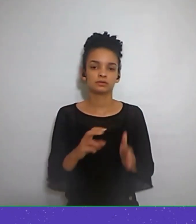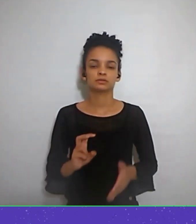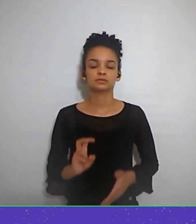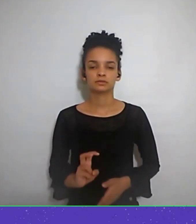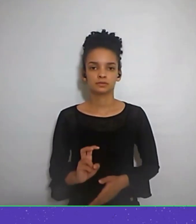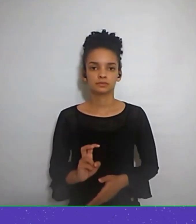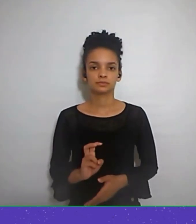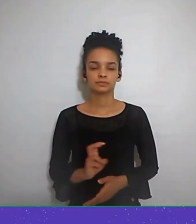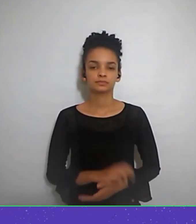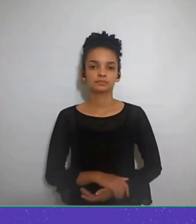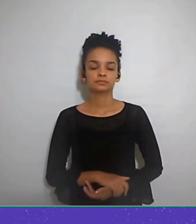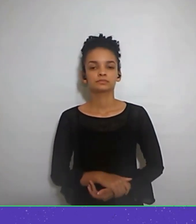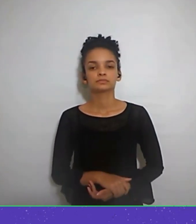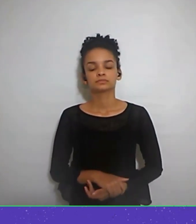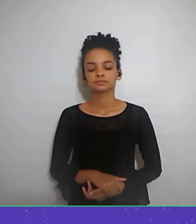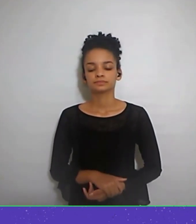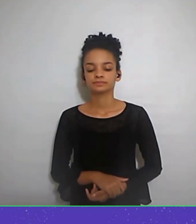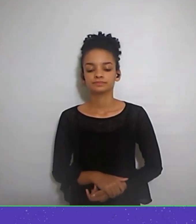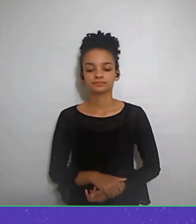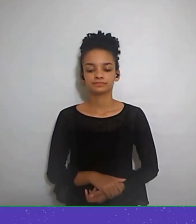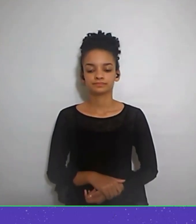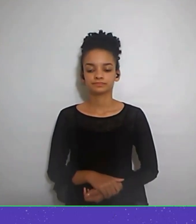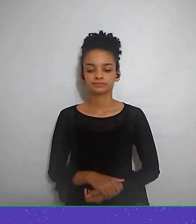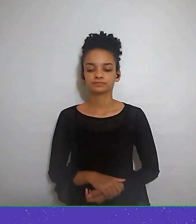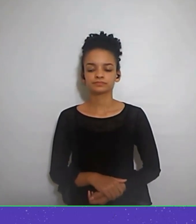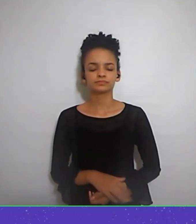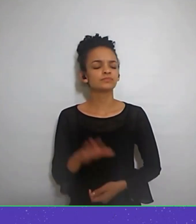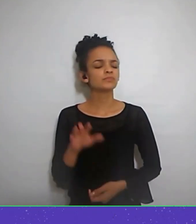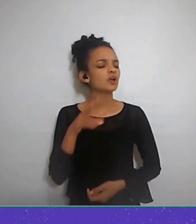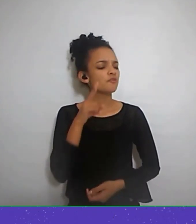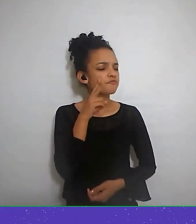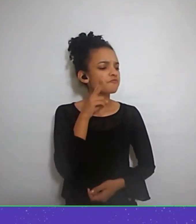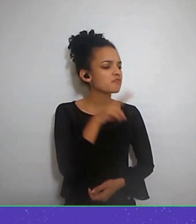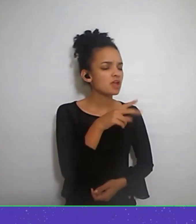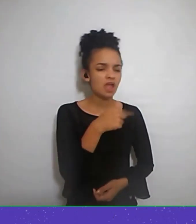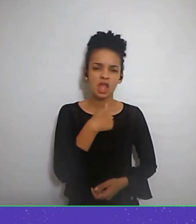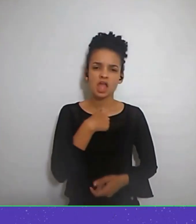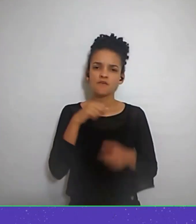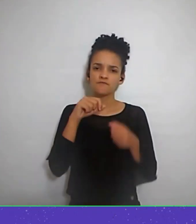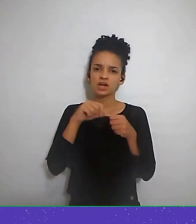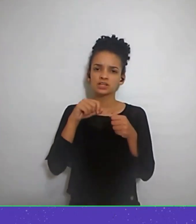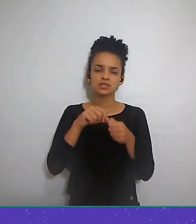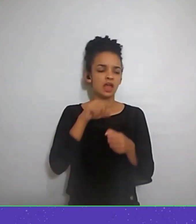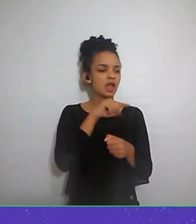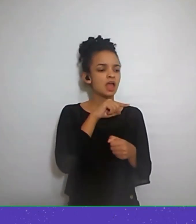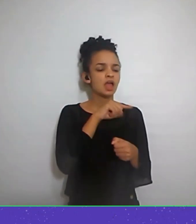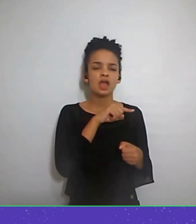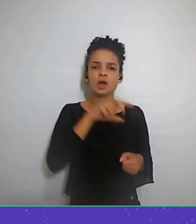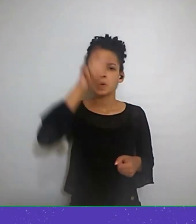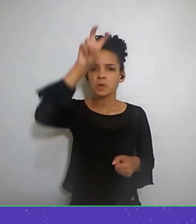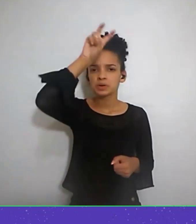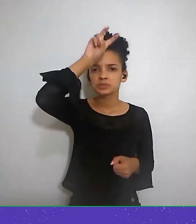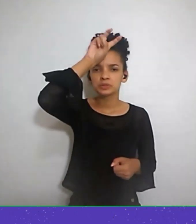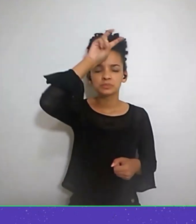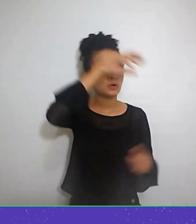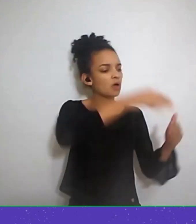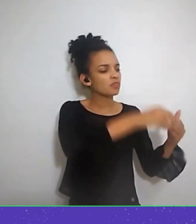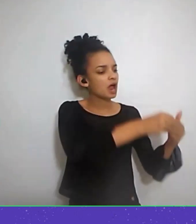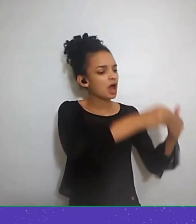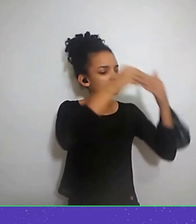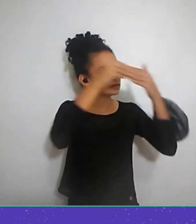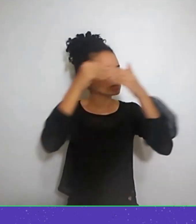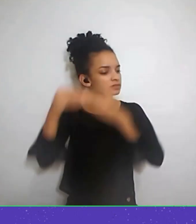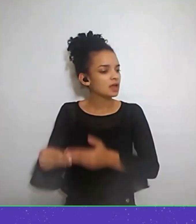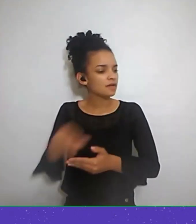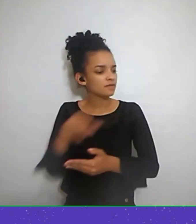Tendes visto o que fiz aos egípcios, como vos levei sobre as asas de águia e vos cheguei a mim. Agora, pois, se